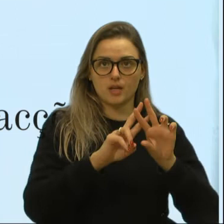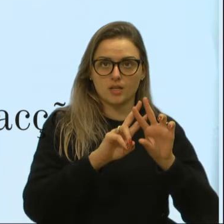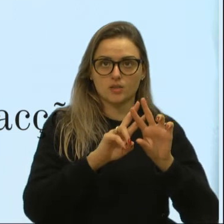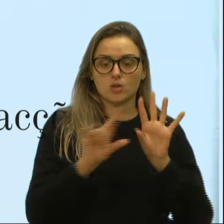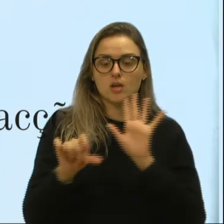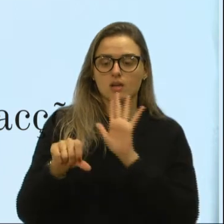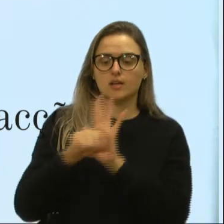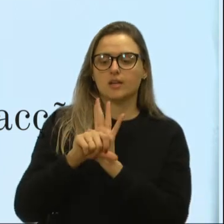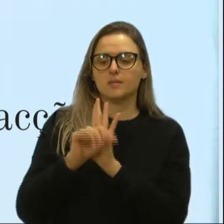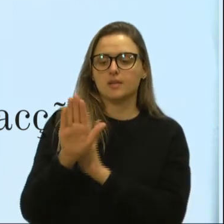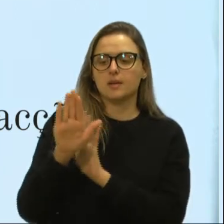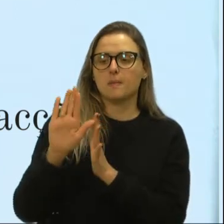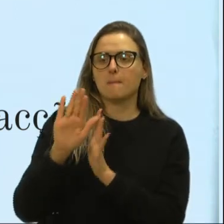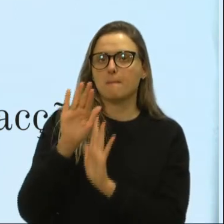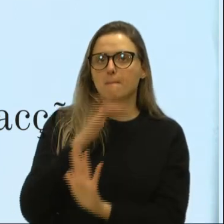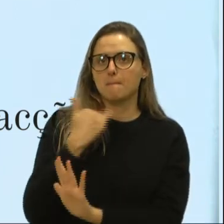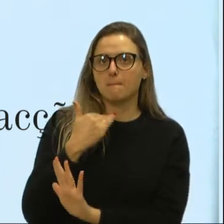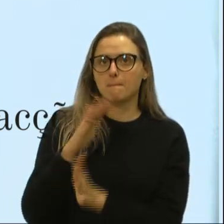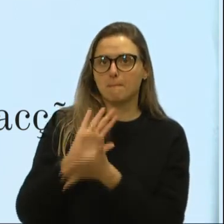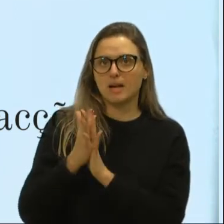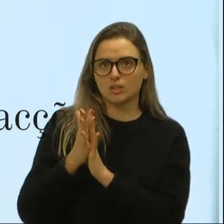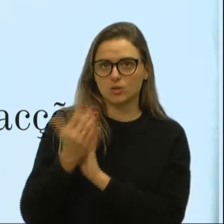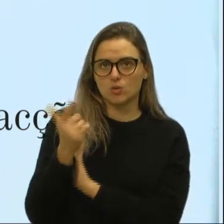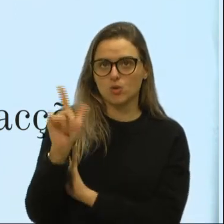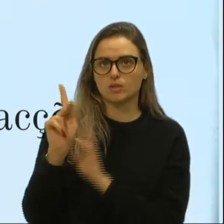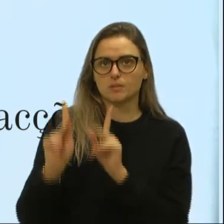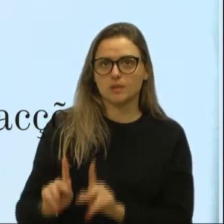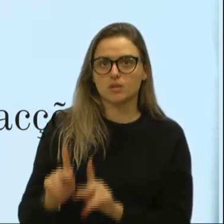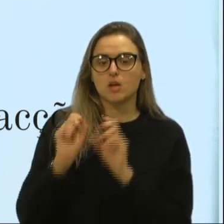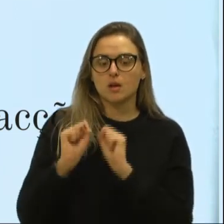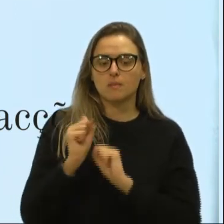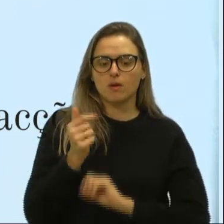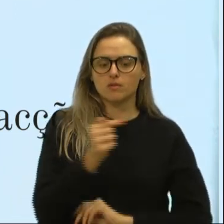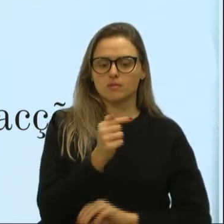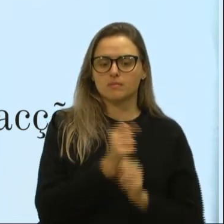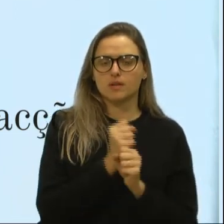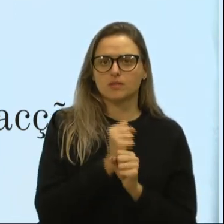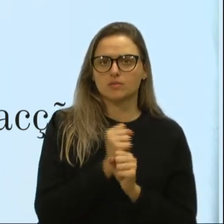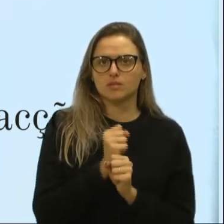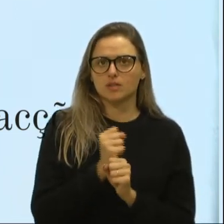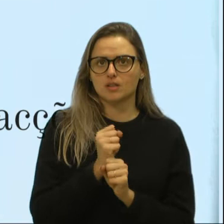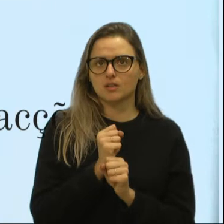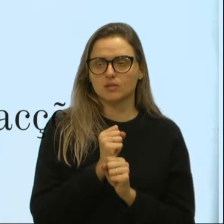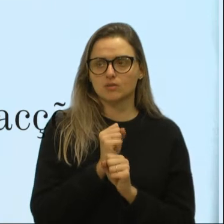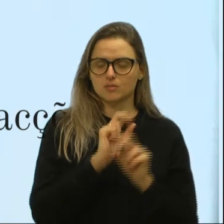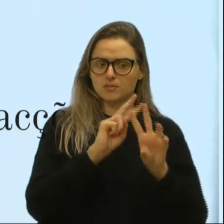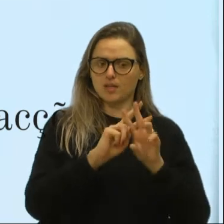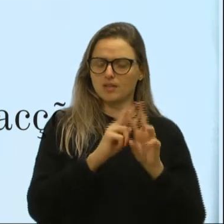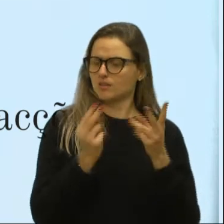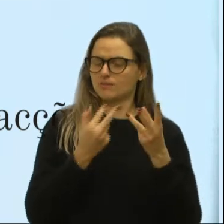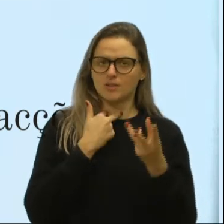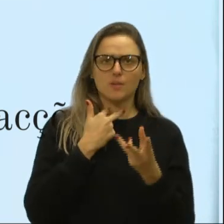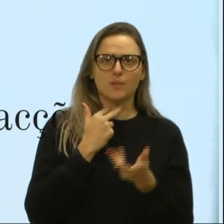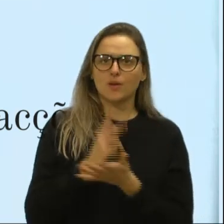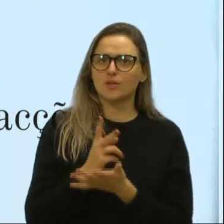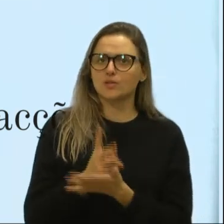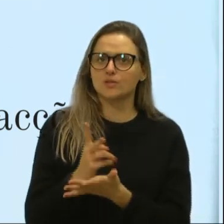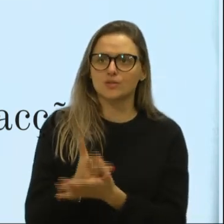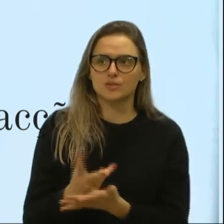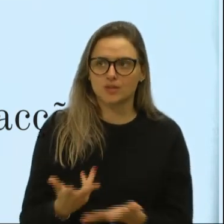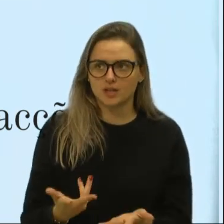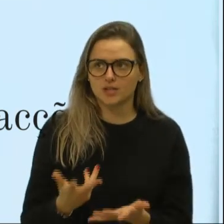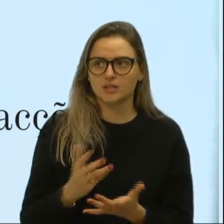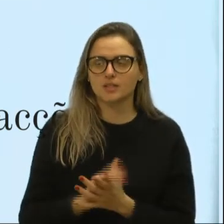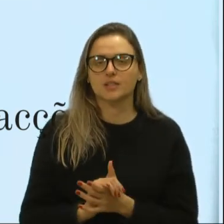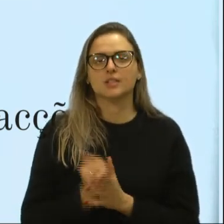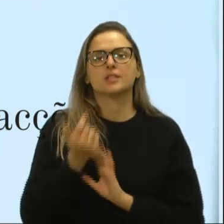pessoas, a pessoa já pode progredir de regime. Isso não tem mais como continuar. Né? O outro aspecto em